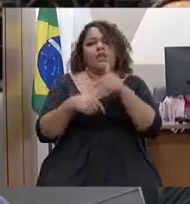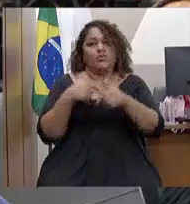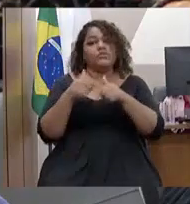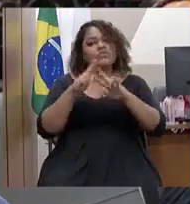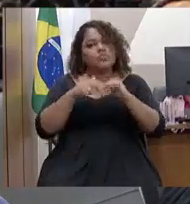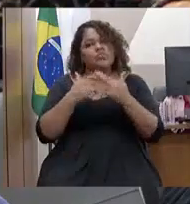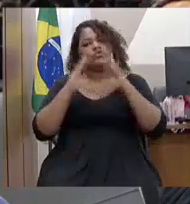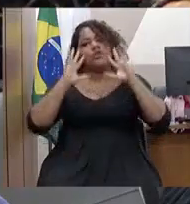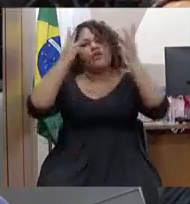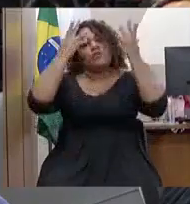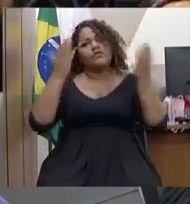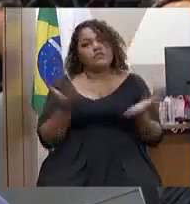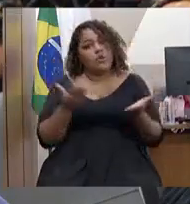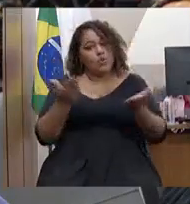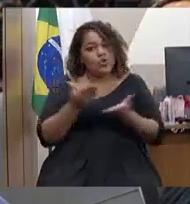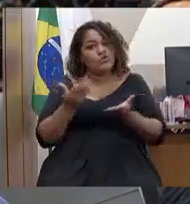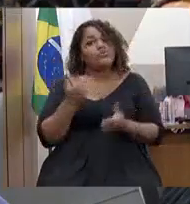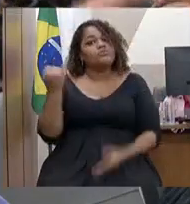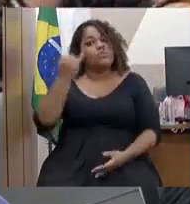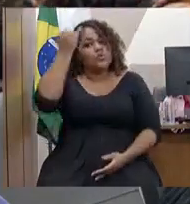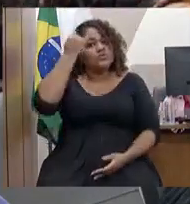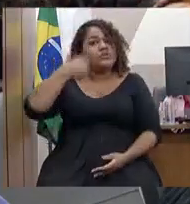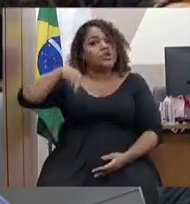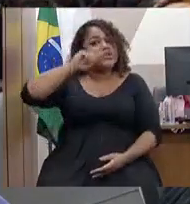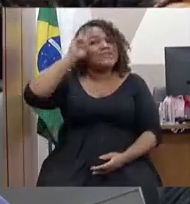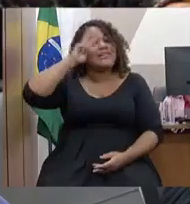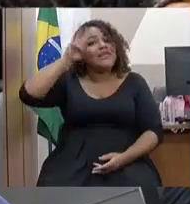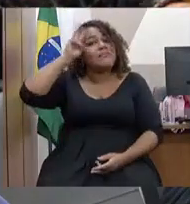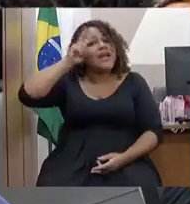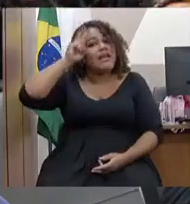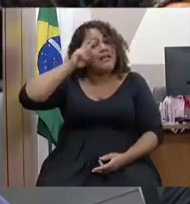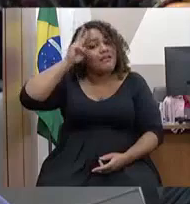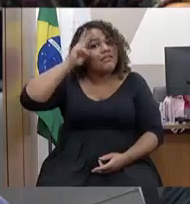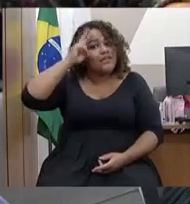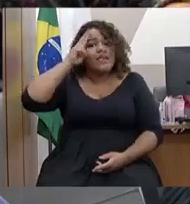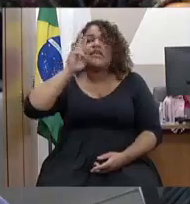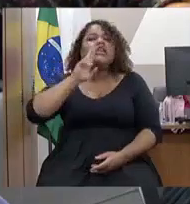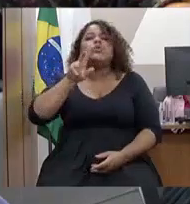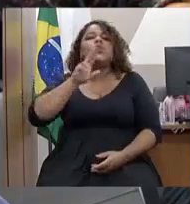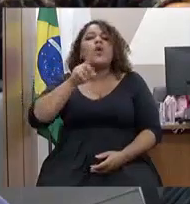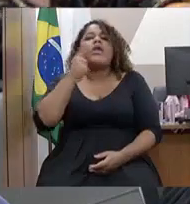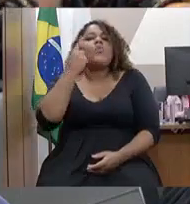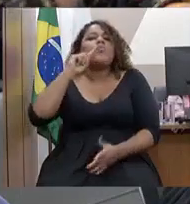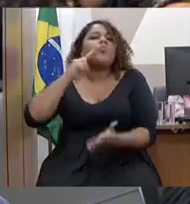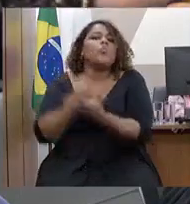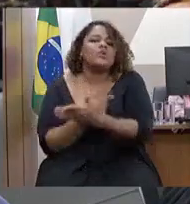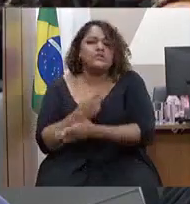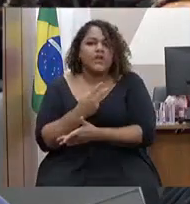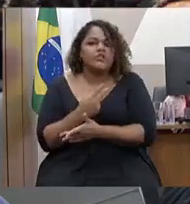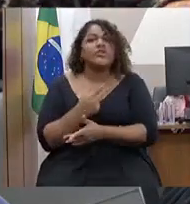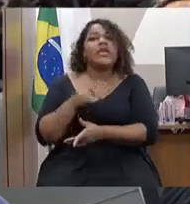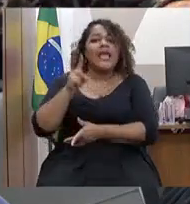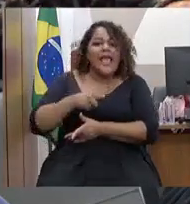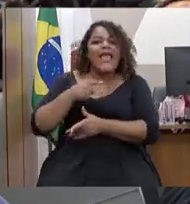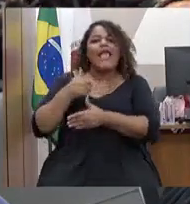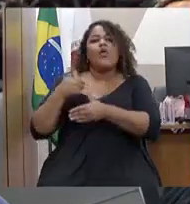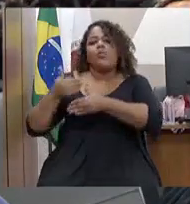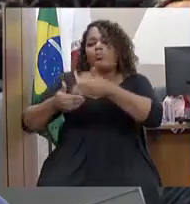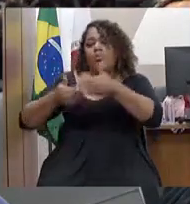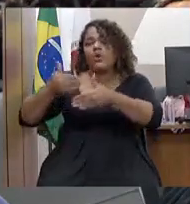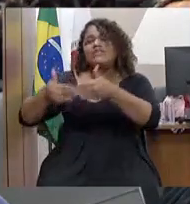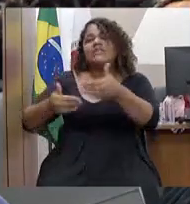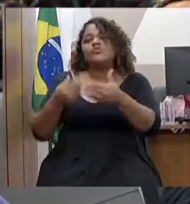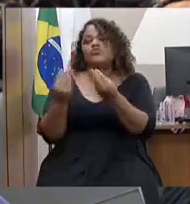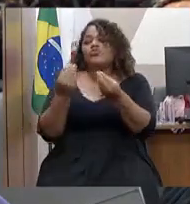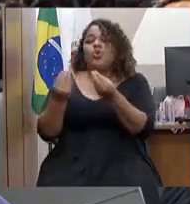para a gente relembrar que não é uma questão pontual de acidente é o processo de trabalho que é criminoso